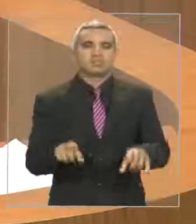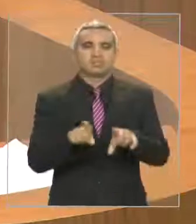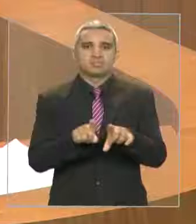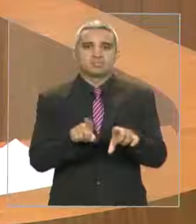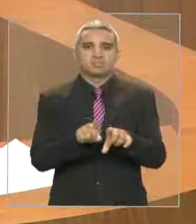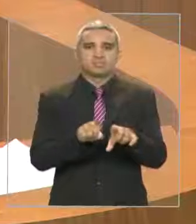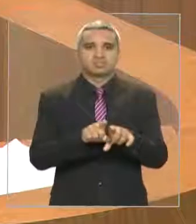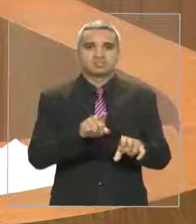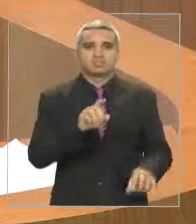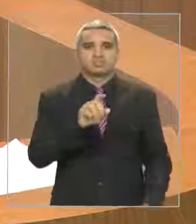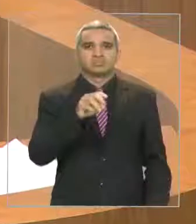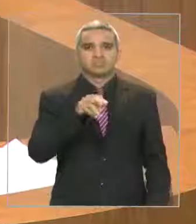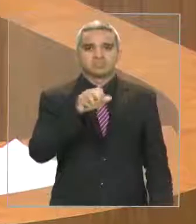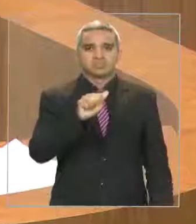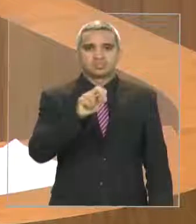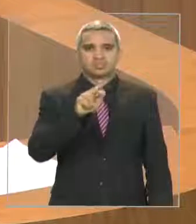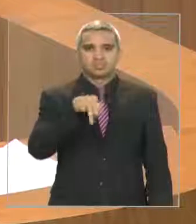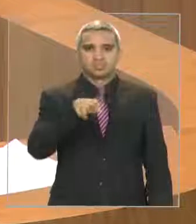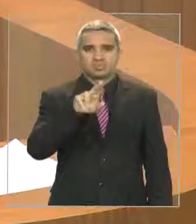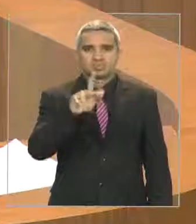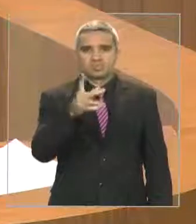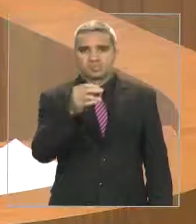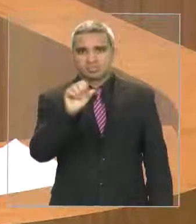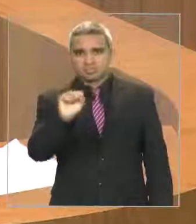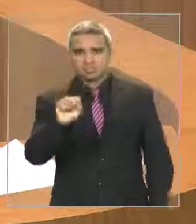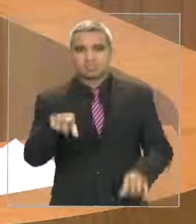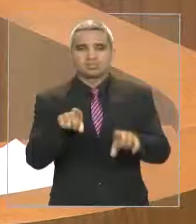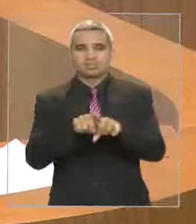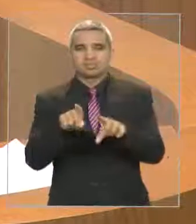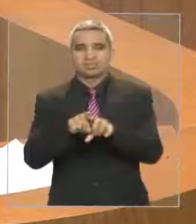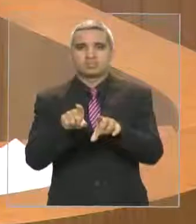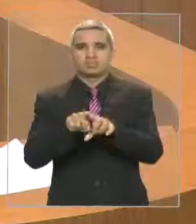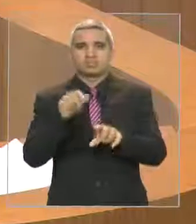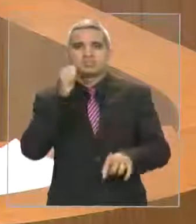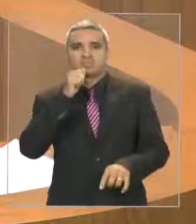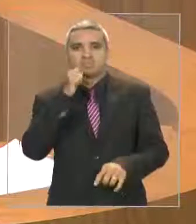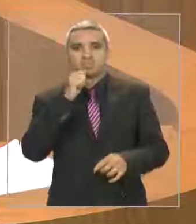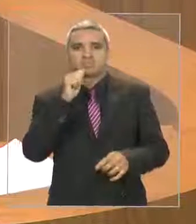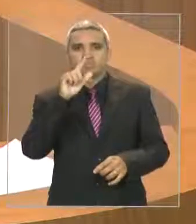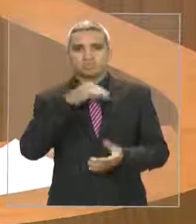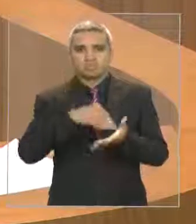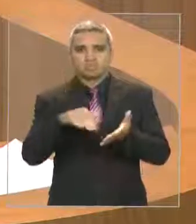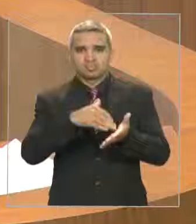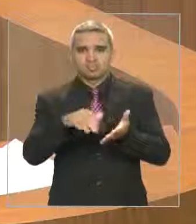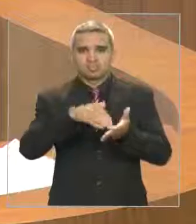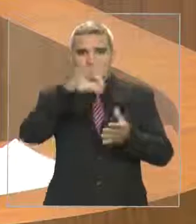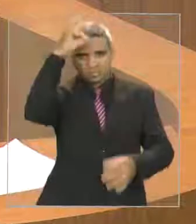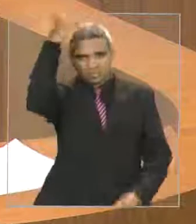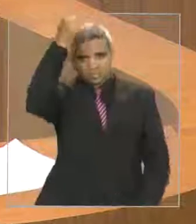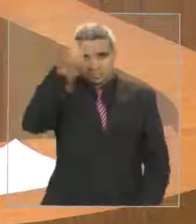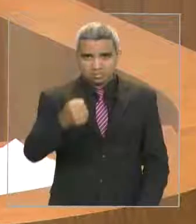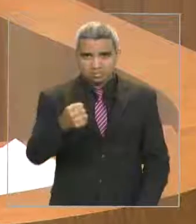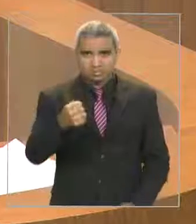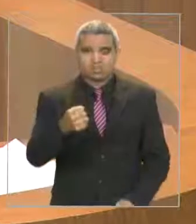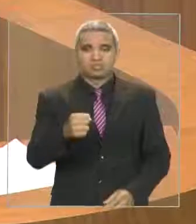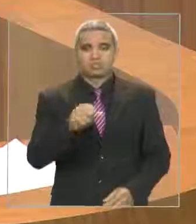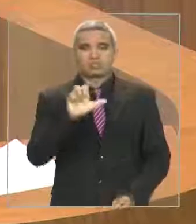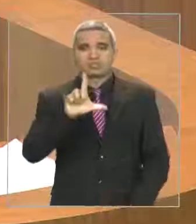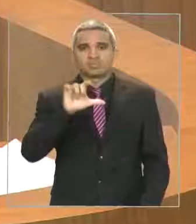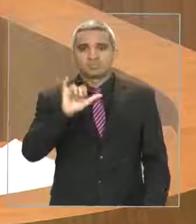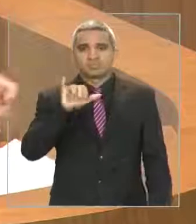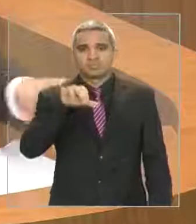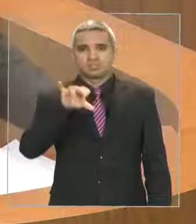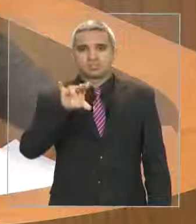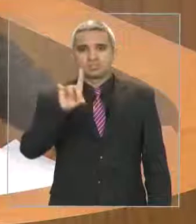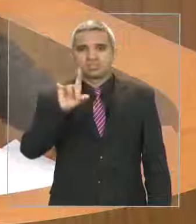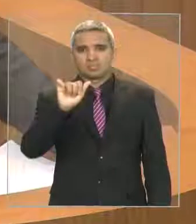é a secretária de Educação de São José de Ibamar, a senhora Lindalva, que é do Conselho do Fundeb,